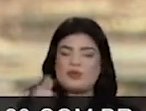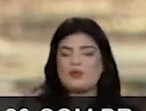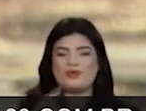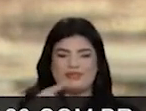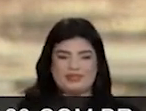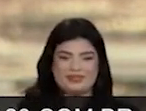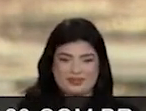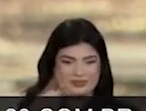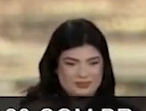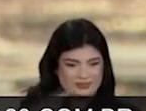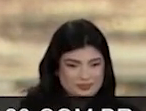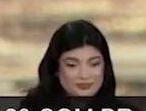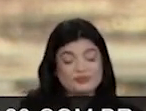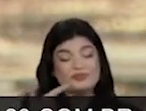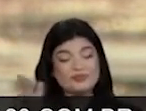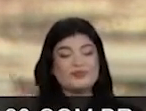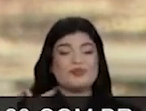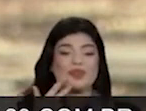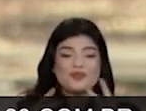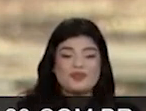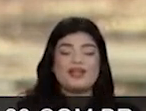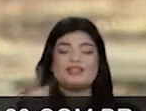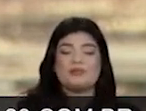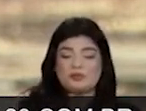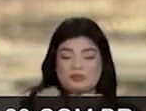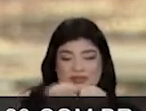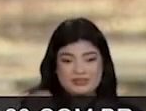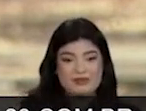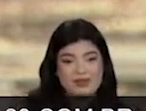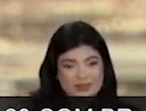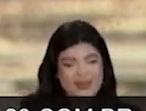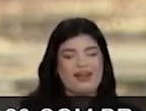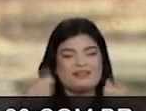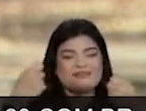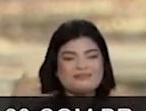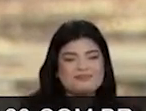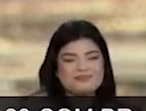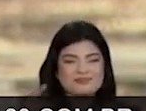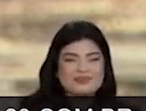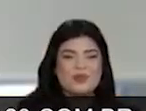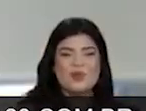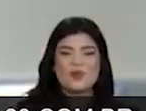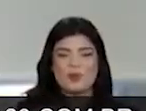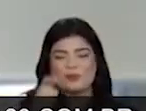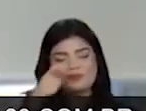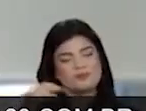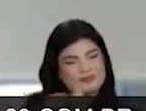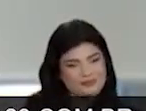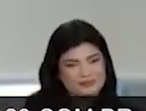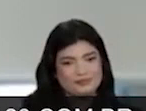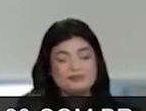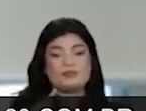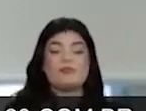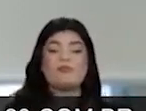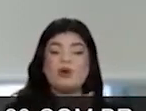do país. E uma novidade desse software é que ele consegue explicar o motivo da previsão que realiza. Os modelos que existem, em